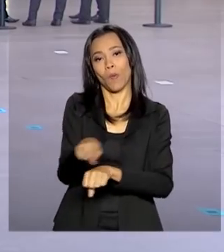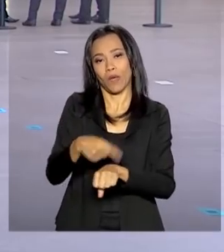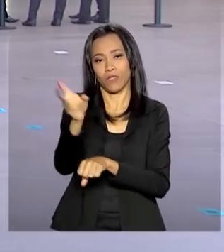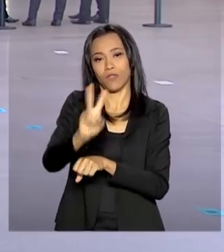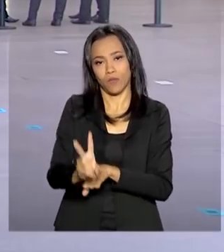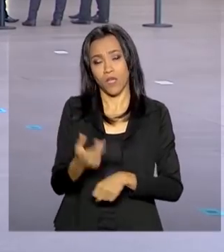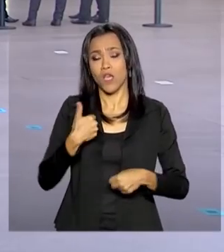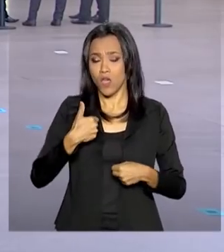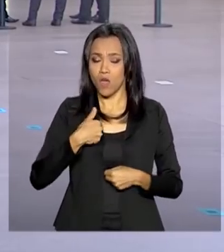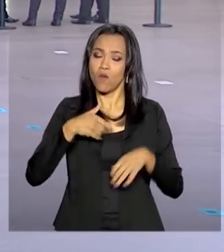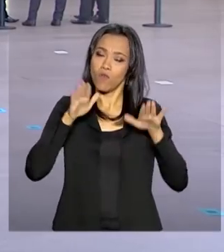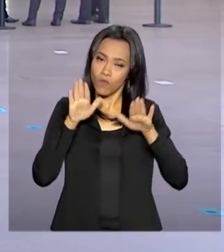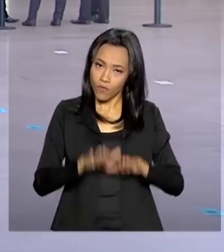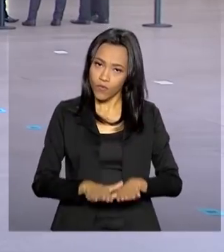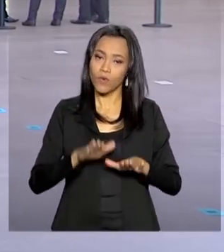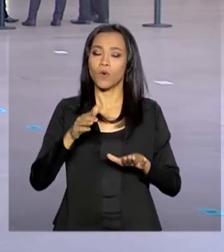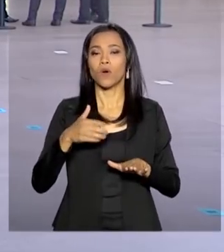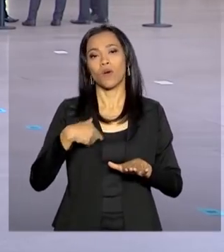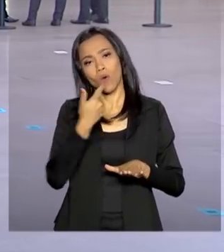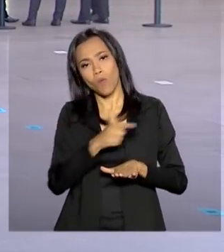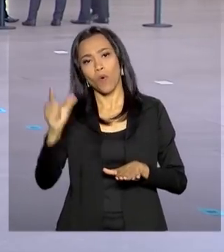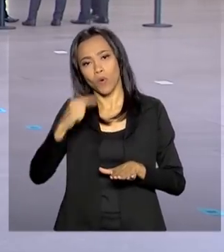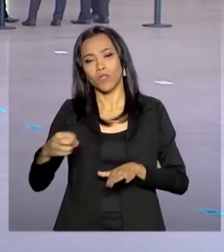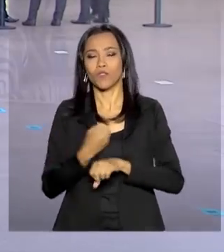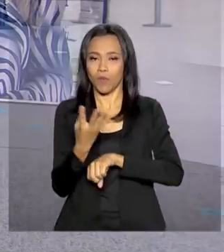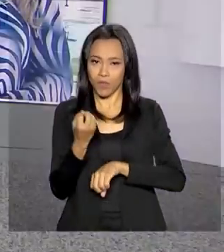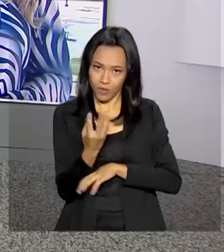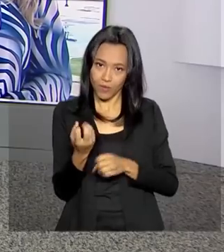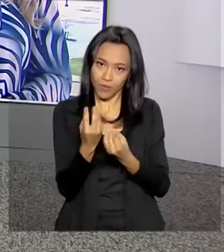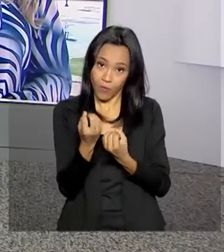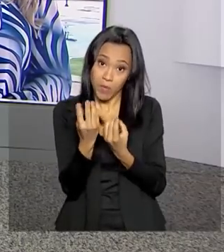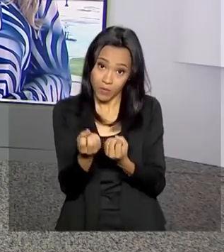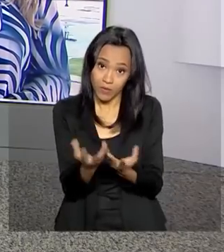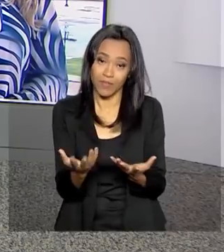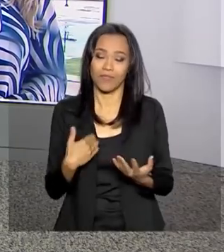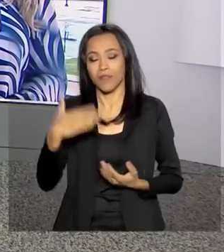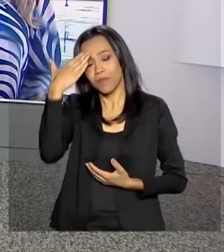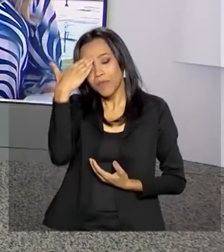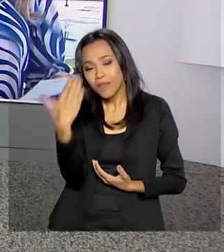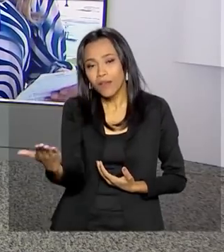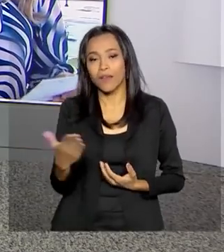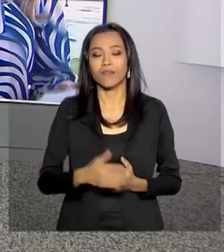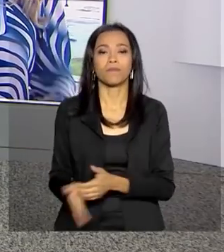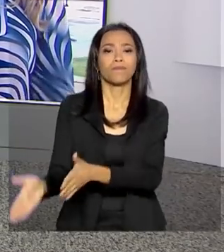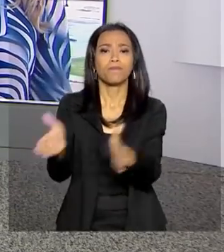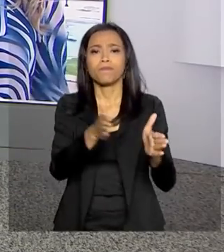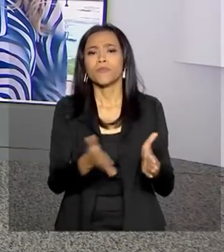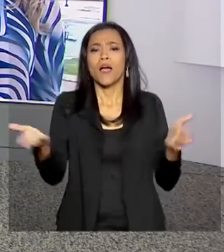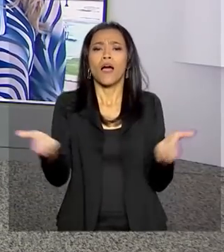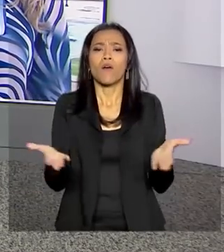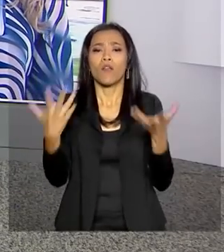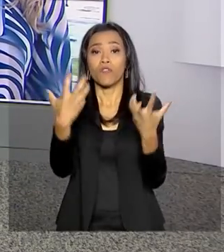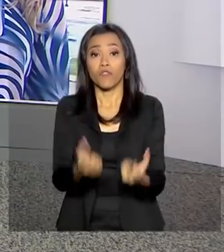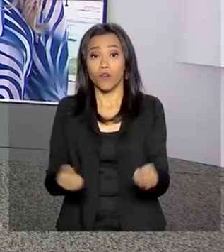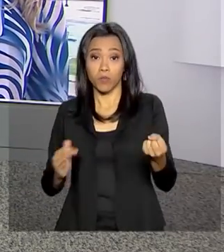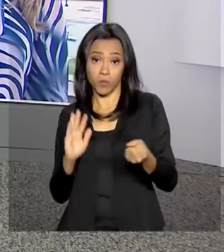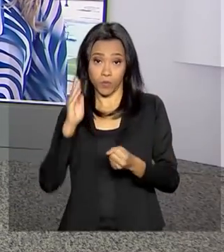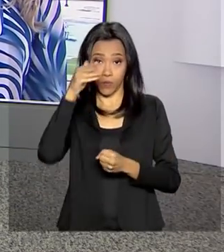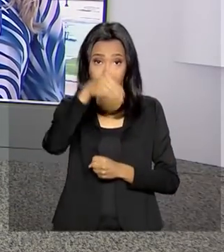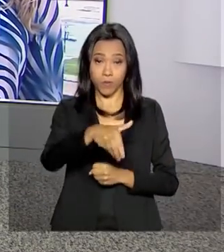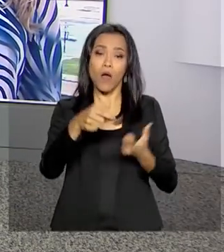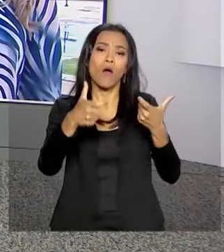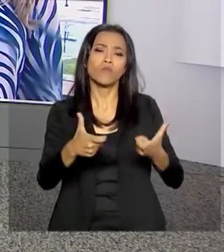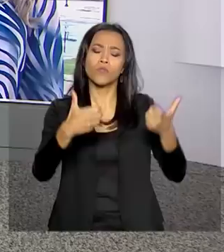volto a qualquer momento com outras informações carla obrigar a luciana e do itamaraty a gente vai para o congresso nacional